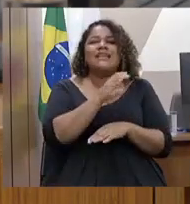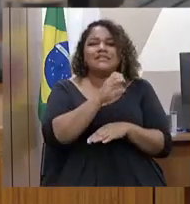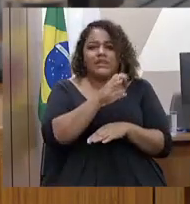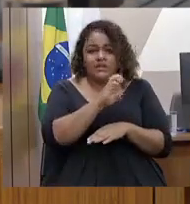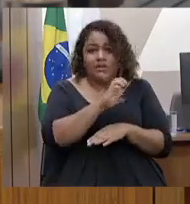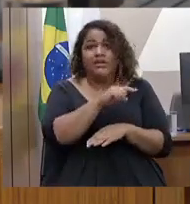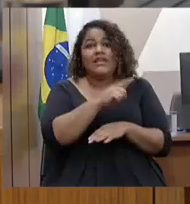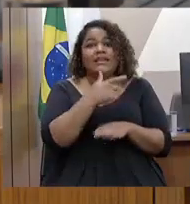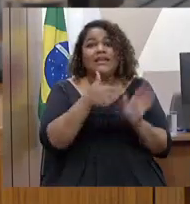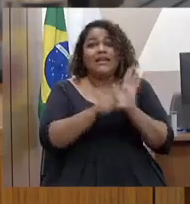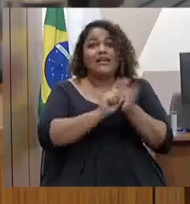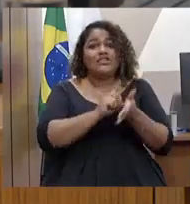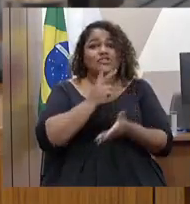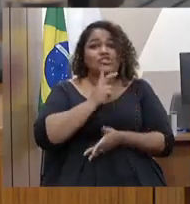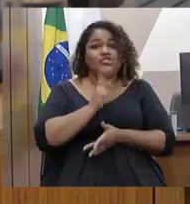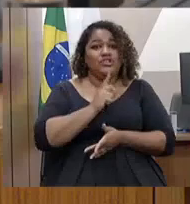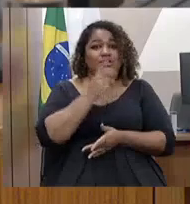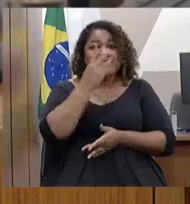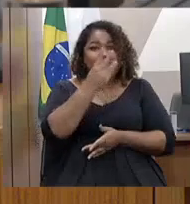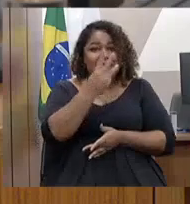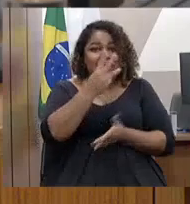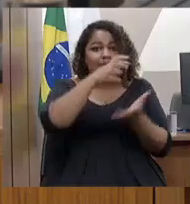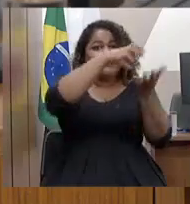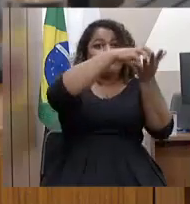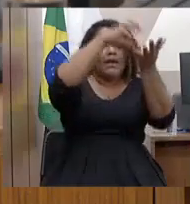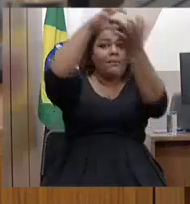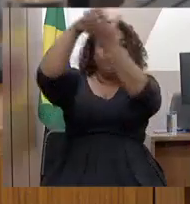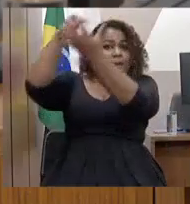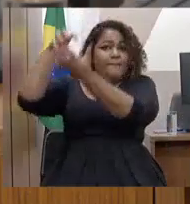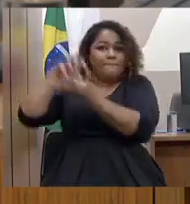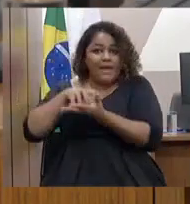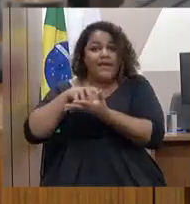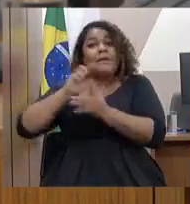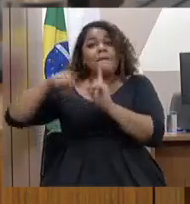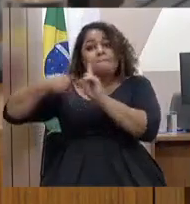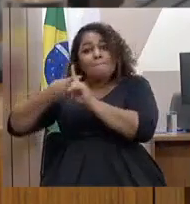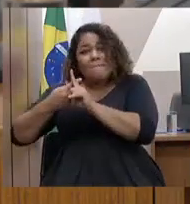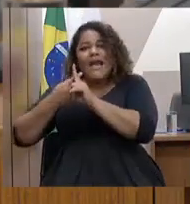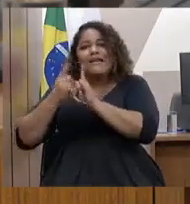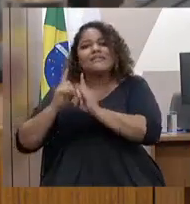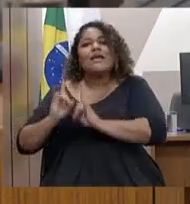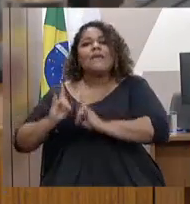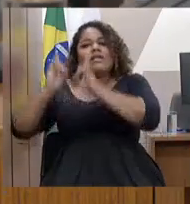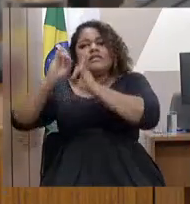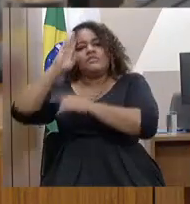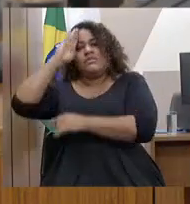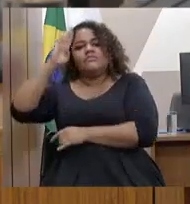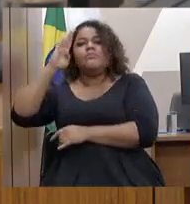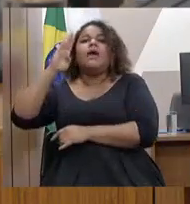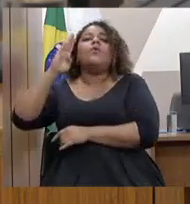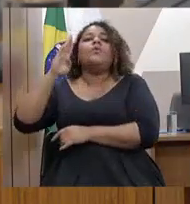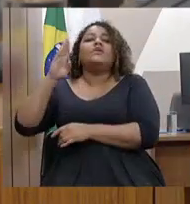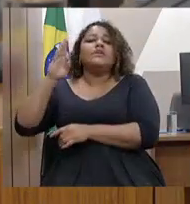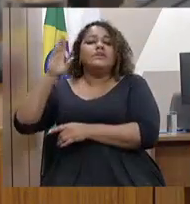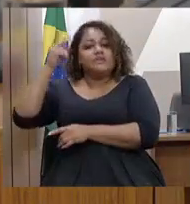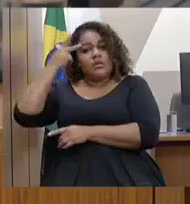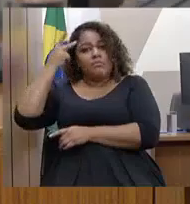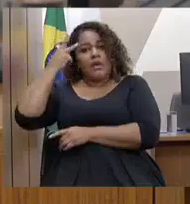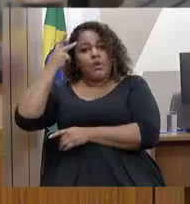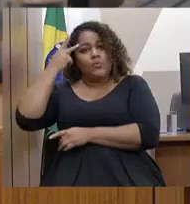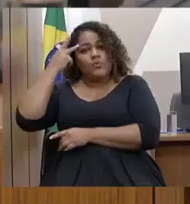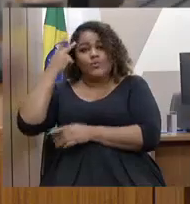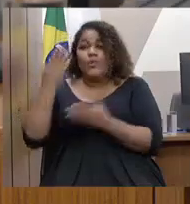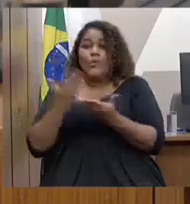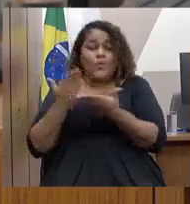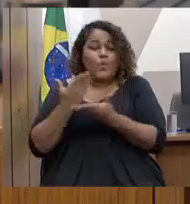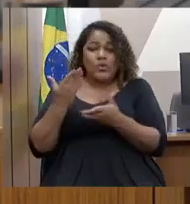Brasil fora o centro em São Paulo e hoje tem oito que quando você entra no Estatuto da fundação tá lá e